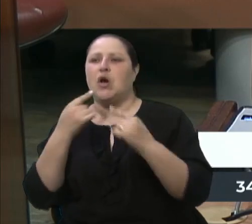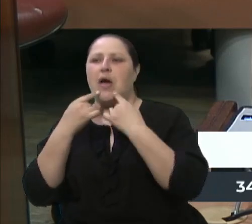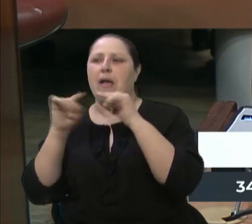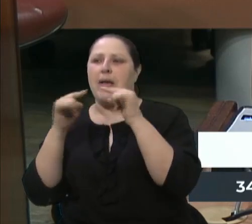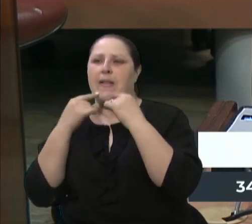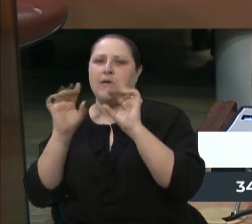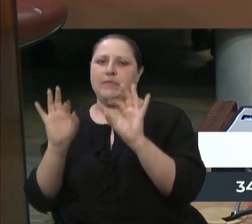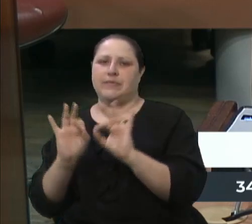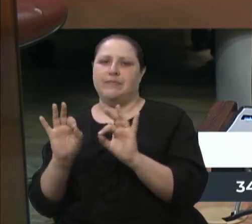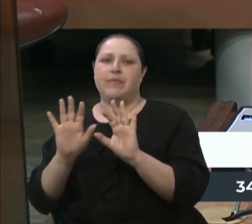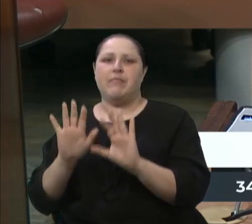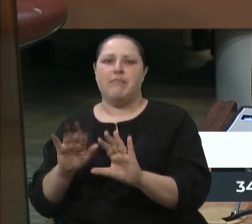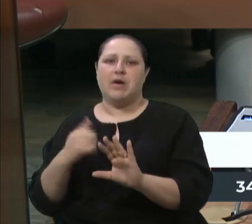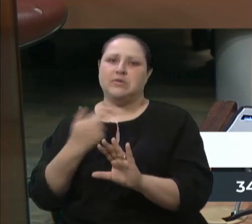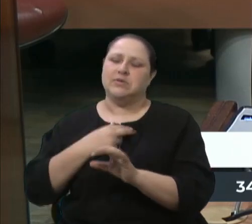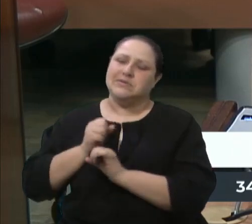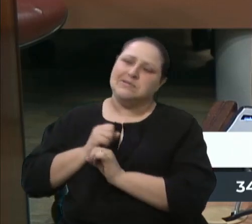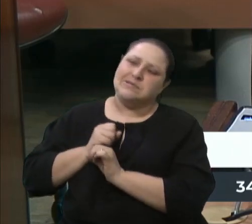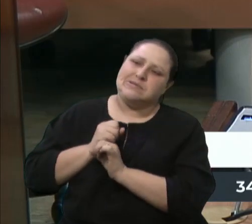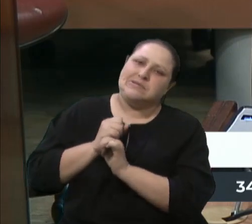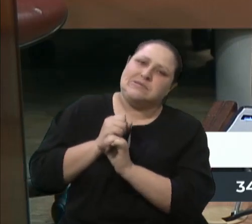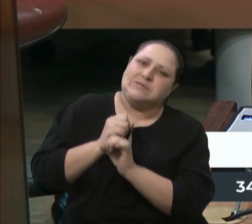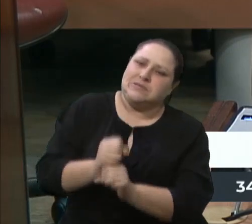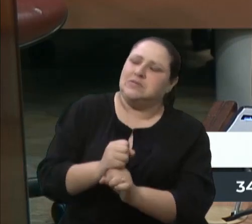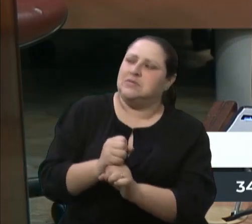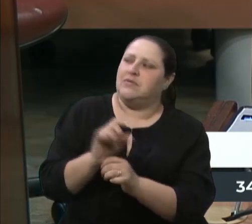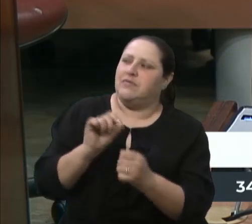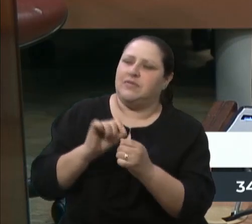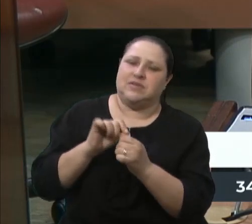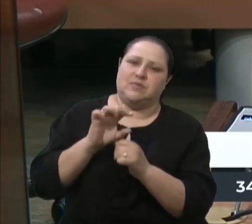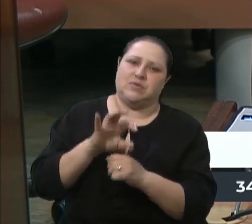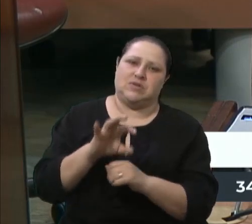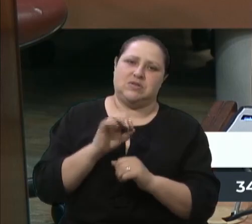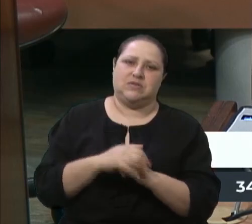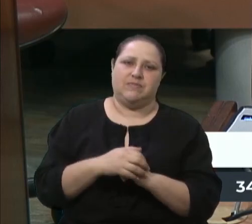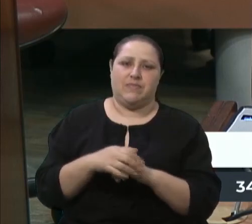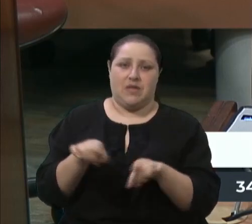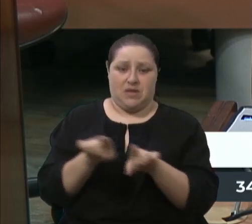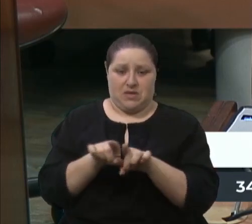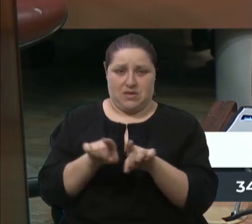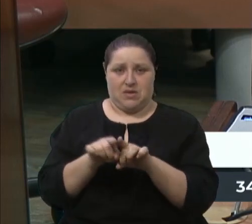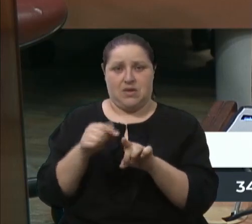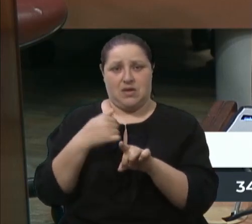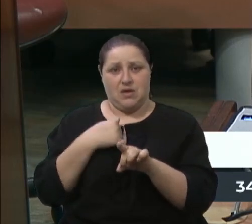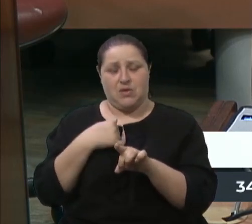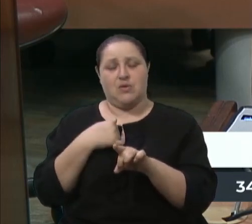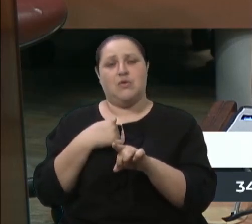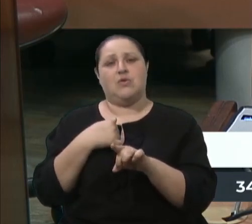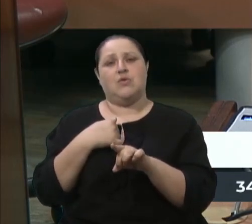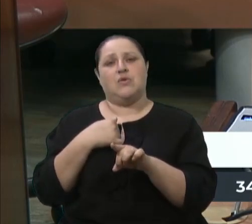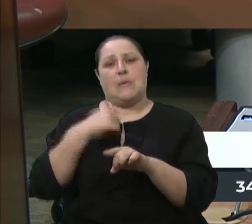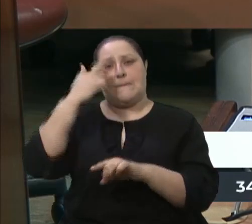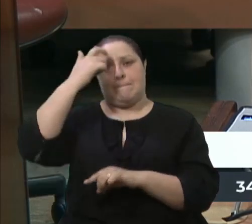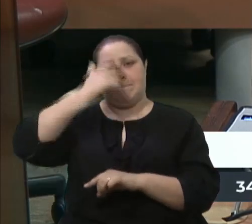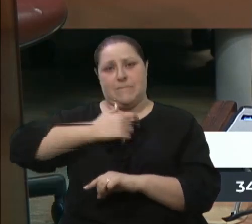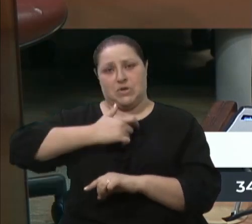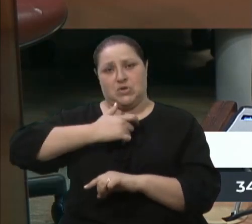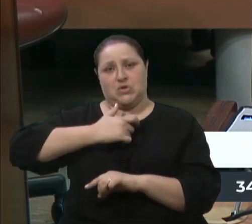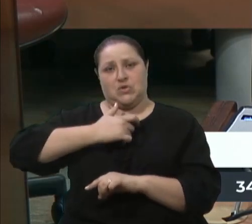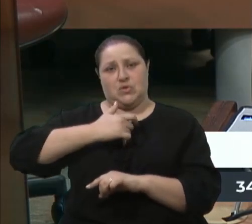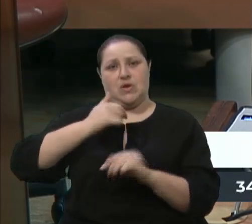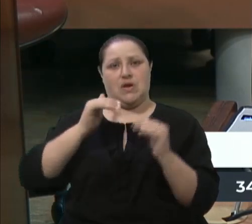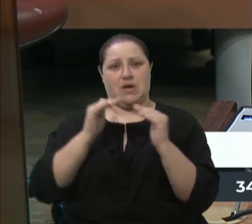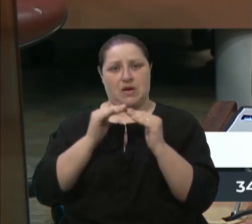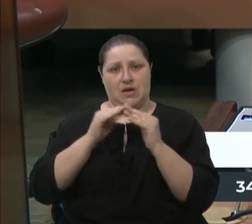a gente tem feito isso há muito tempo, há muitos anos. Porque eu também sou uma pessoa que, como